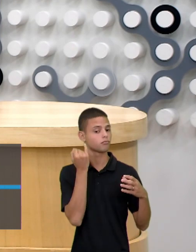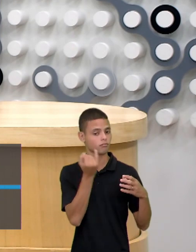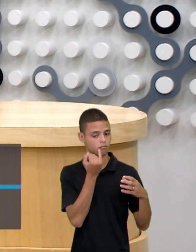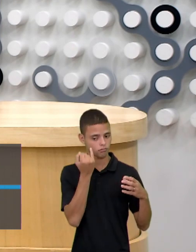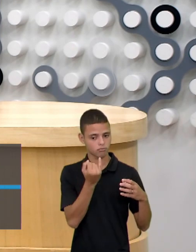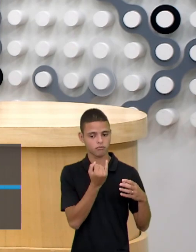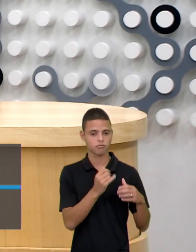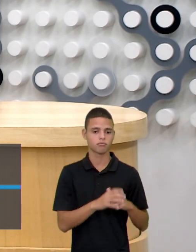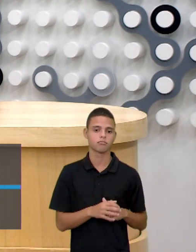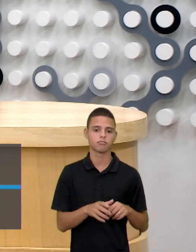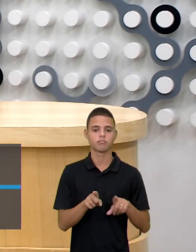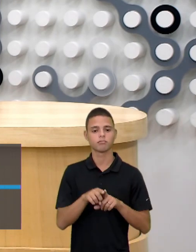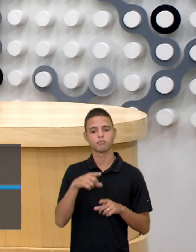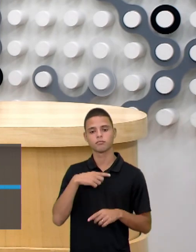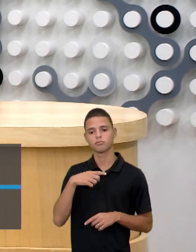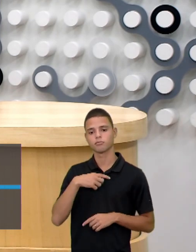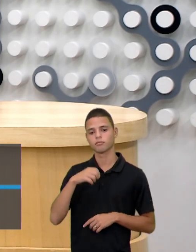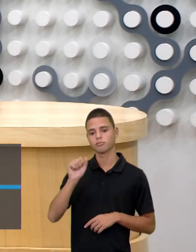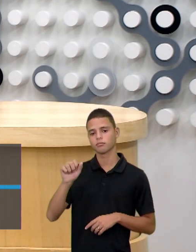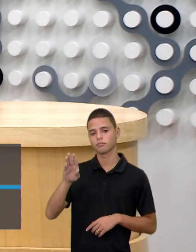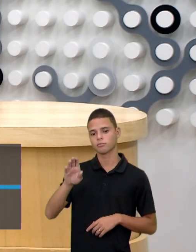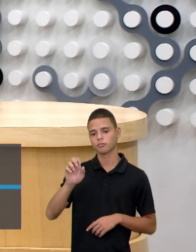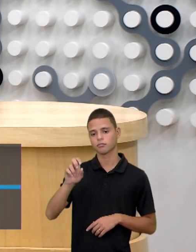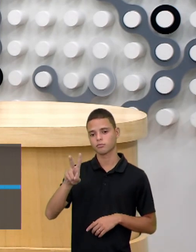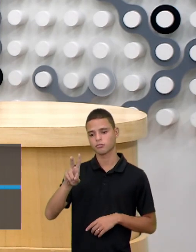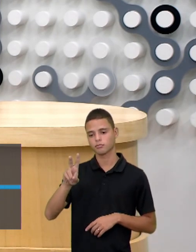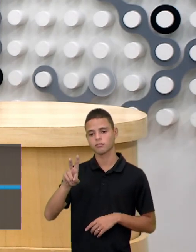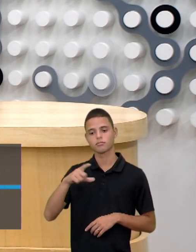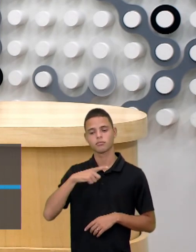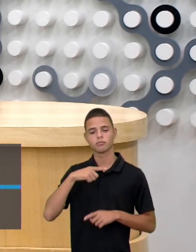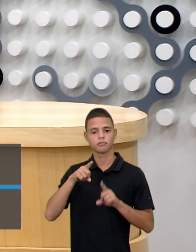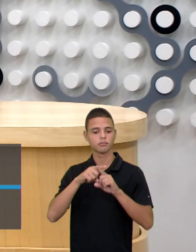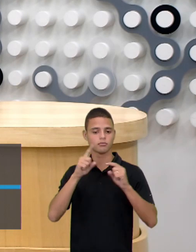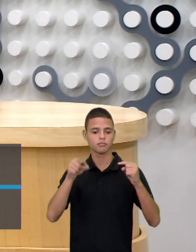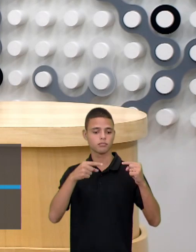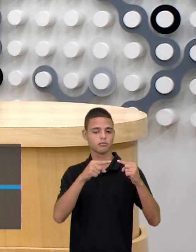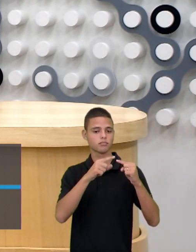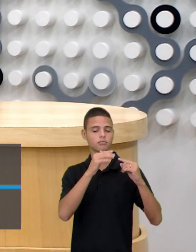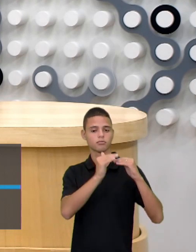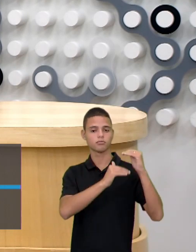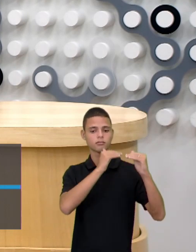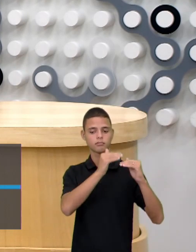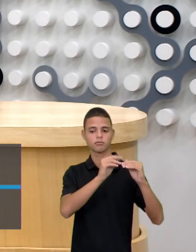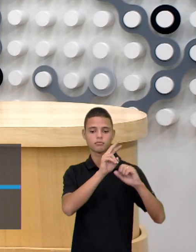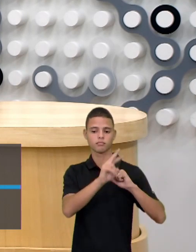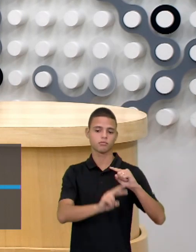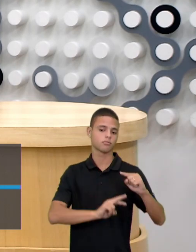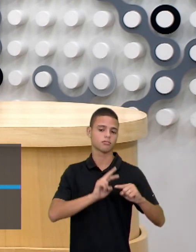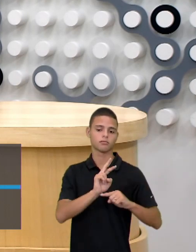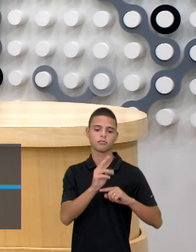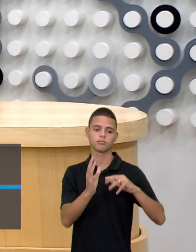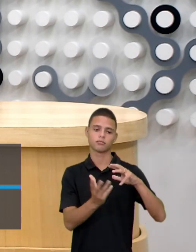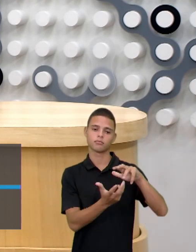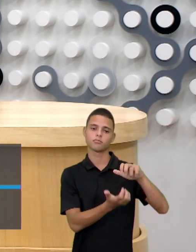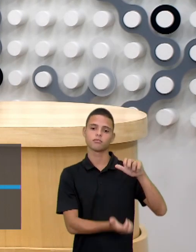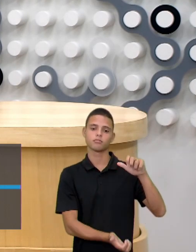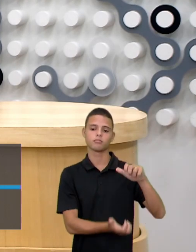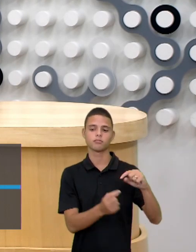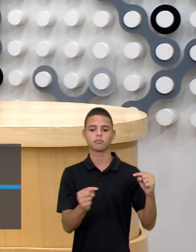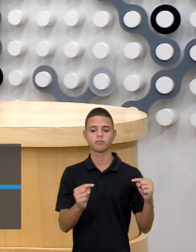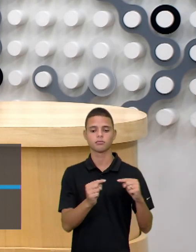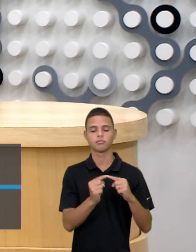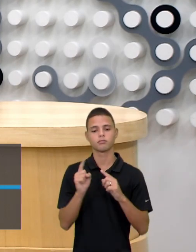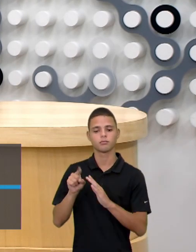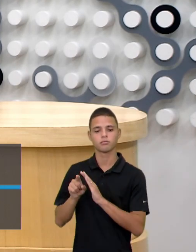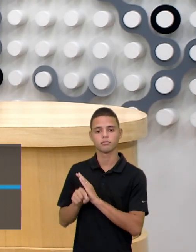importante. Nós temos a ABEP, que também nós vimos. Nós vimos os Objetivos do Desenvolvimento Sustentável, que faz parte desse